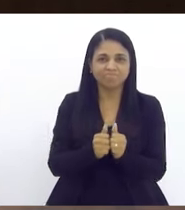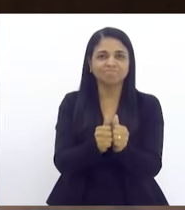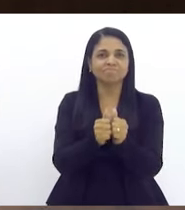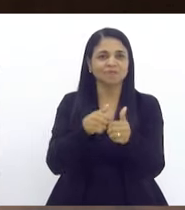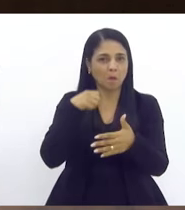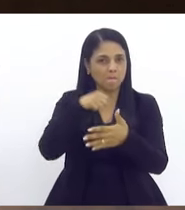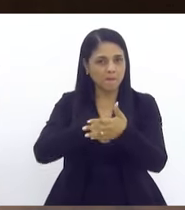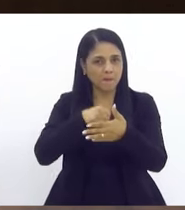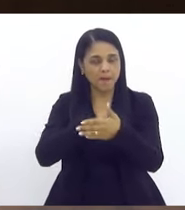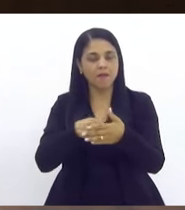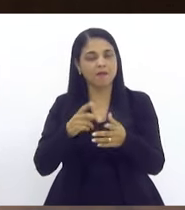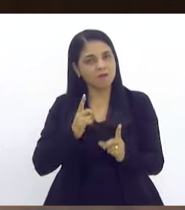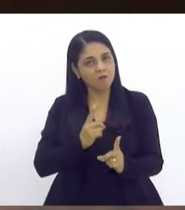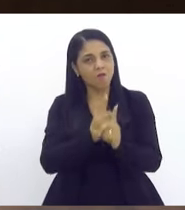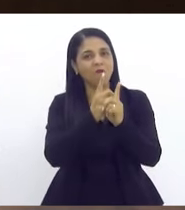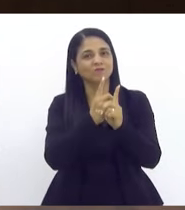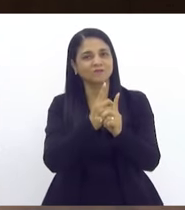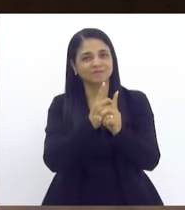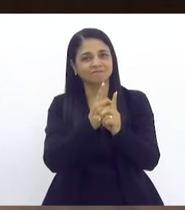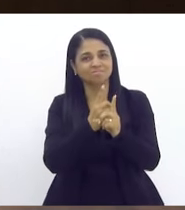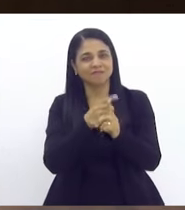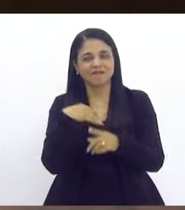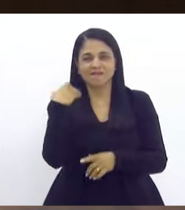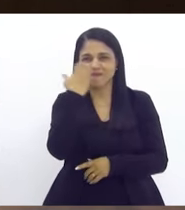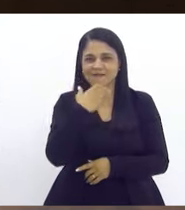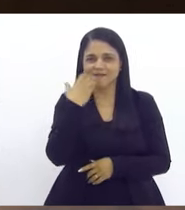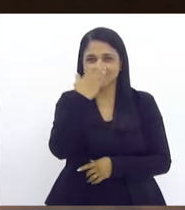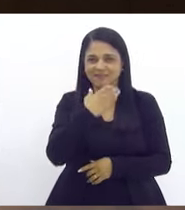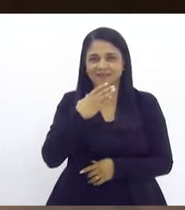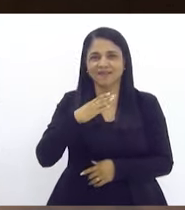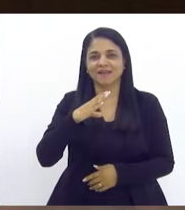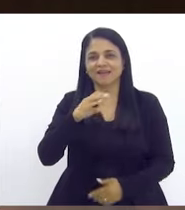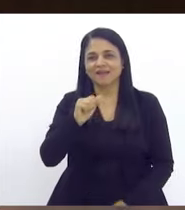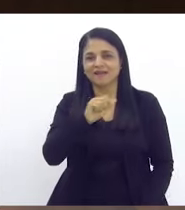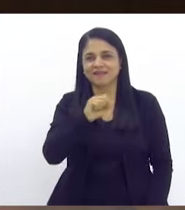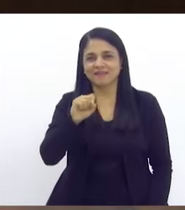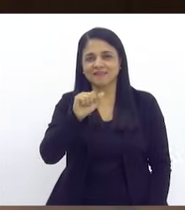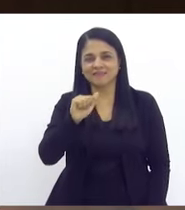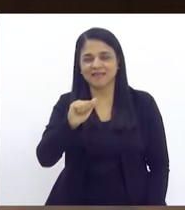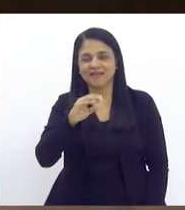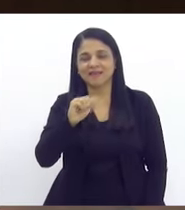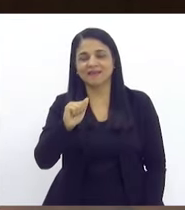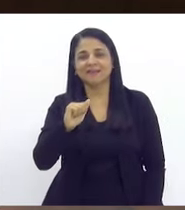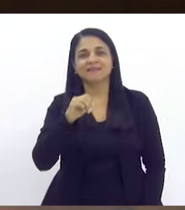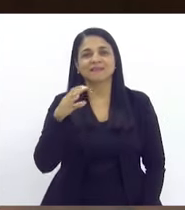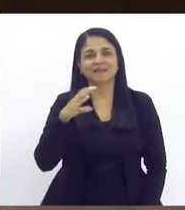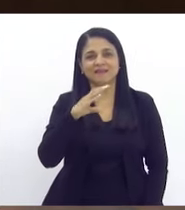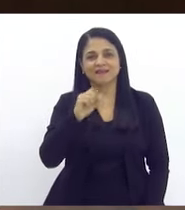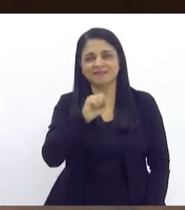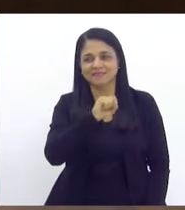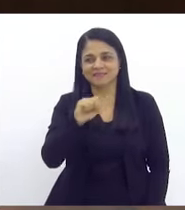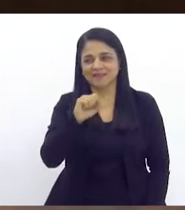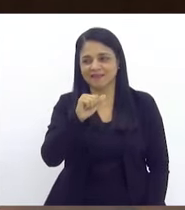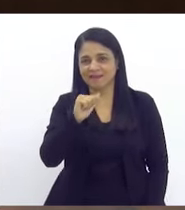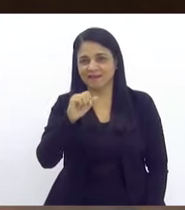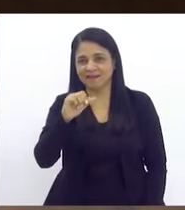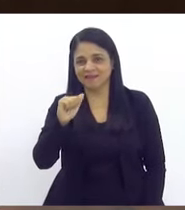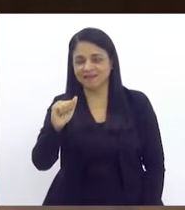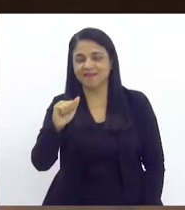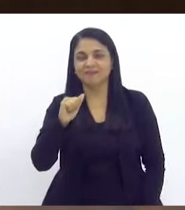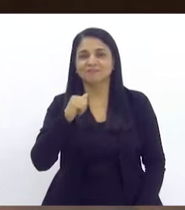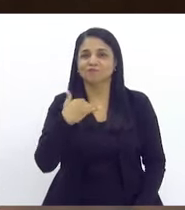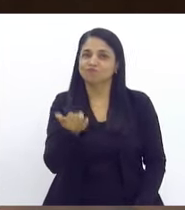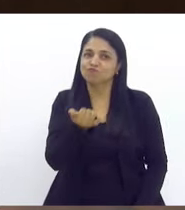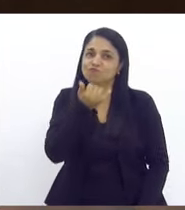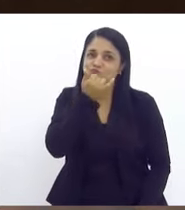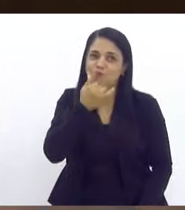se encontra para cantar aqui Casaca, Casaca, a turma é boa, é mesmo a da Fusarca. Me desculpem,